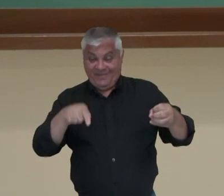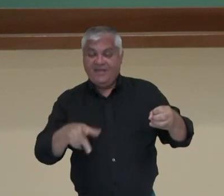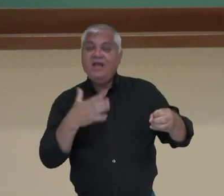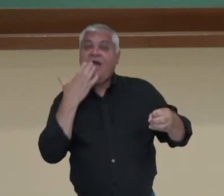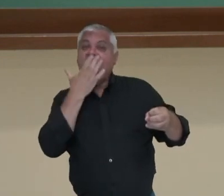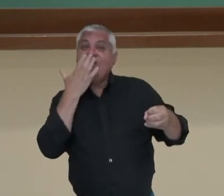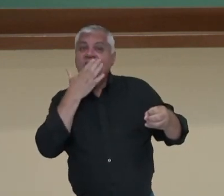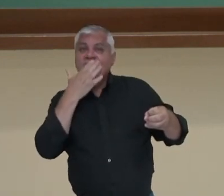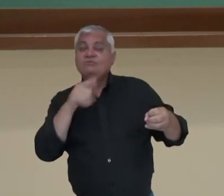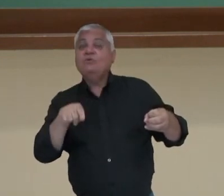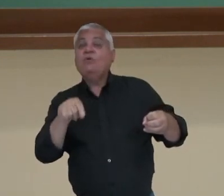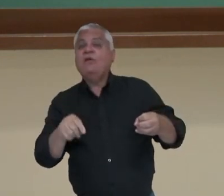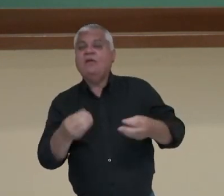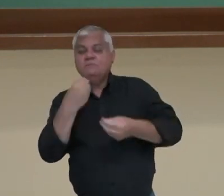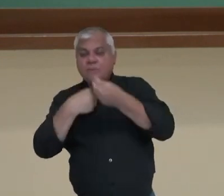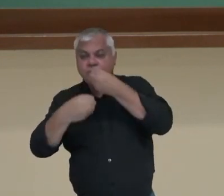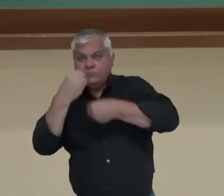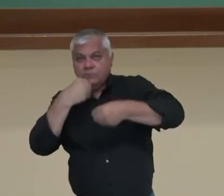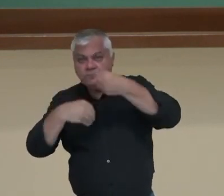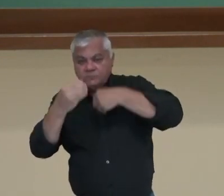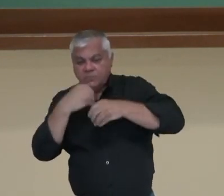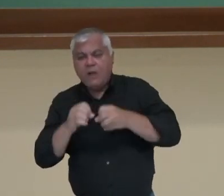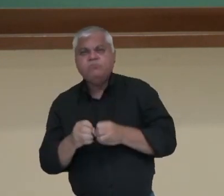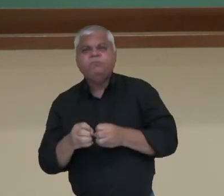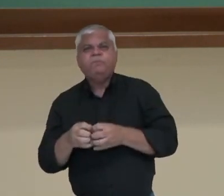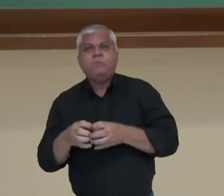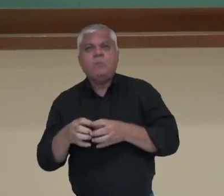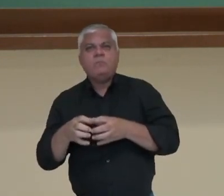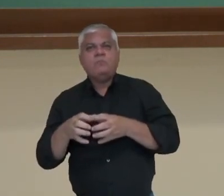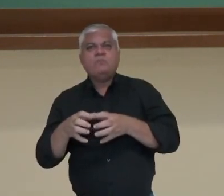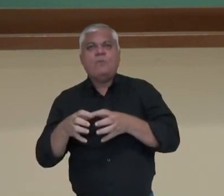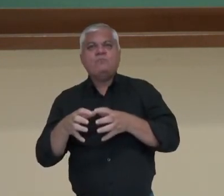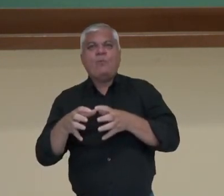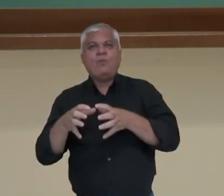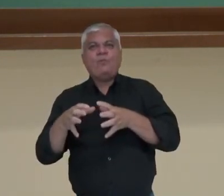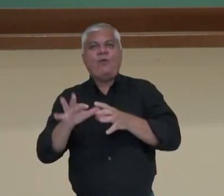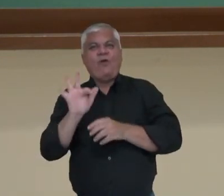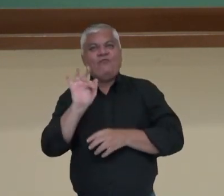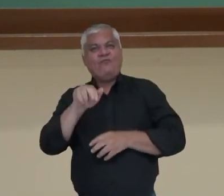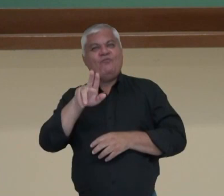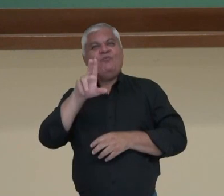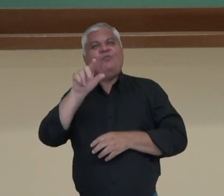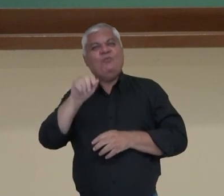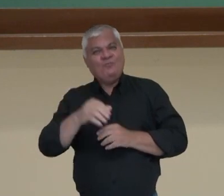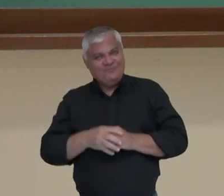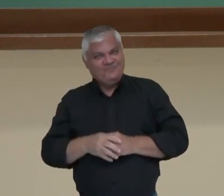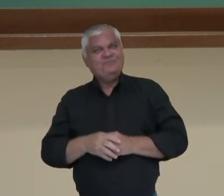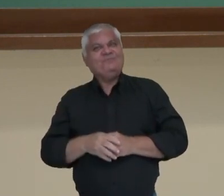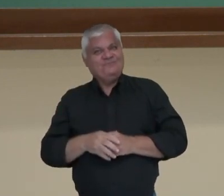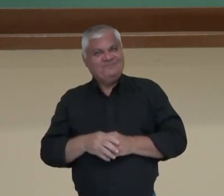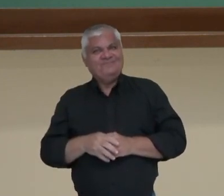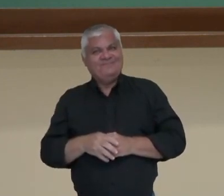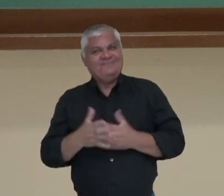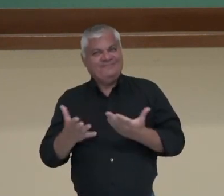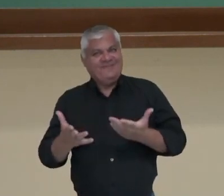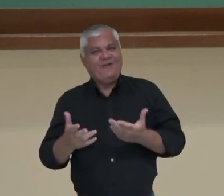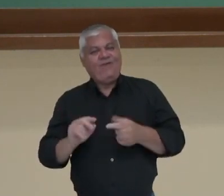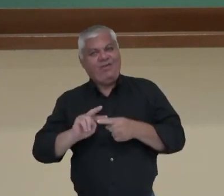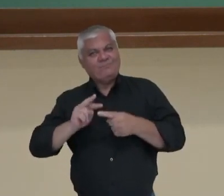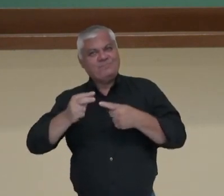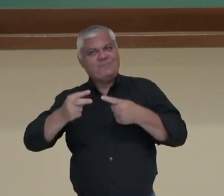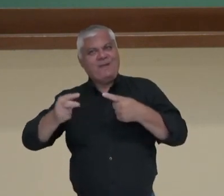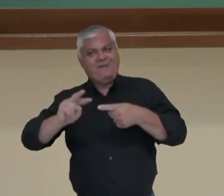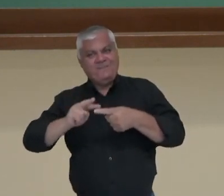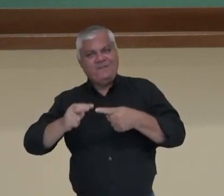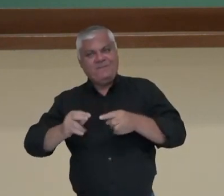alimento, ok? A água morna acorda o fungo, né? E o açúcar alimenta o fungo. E assim ele vai